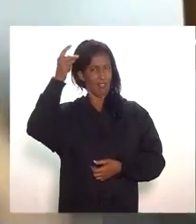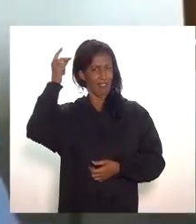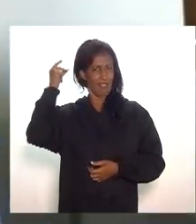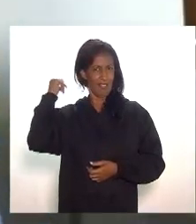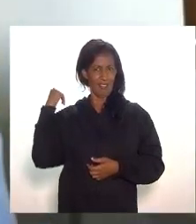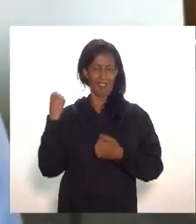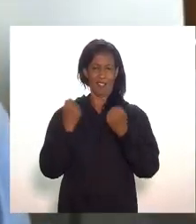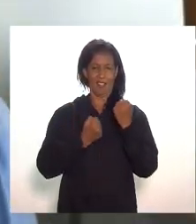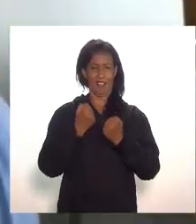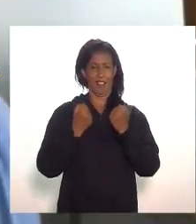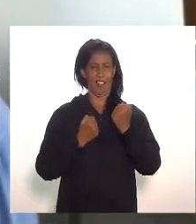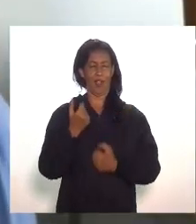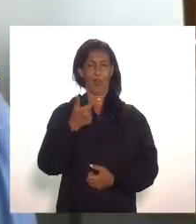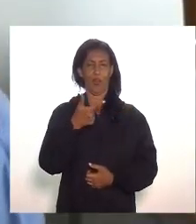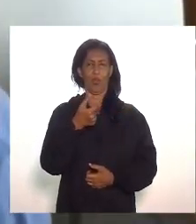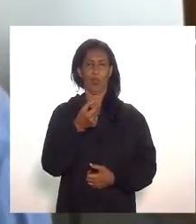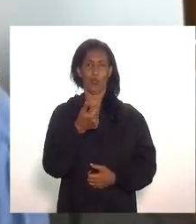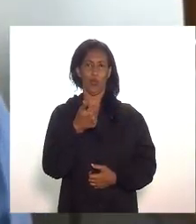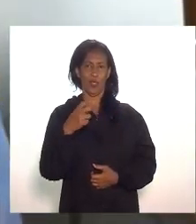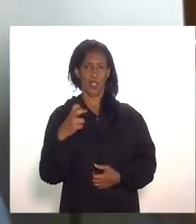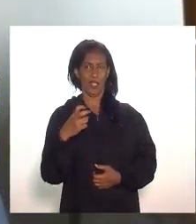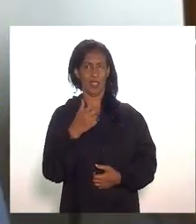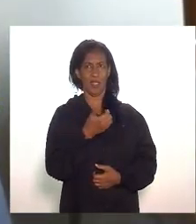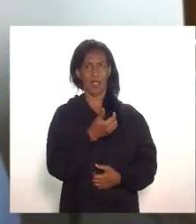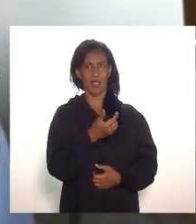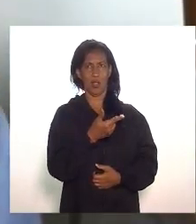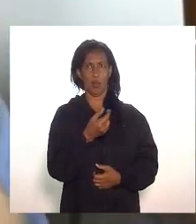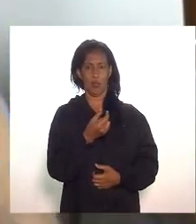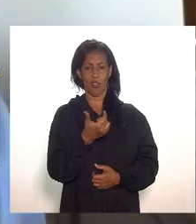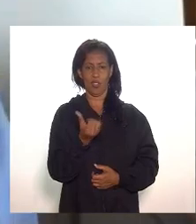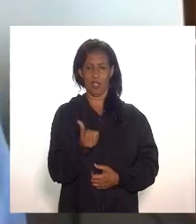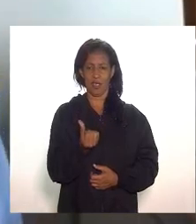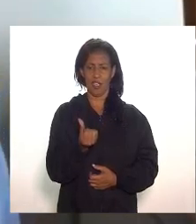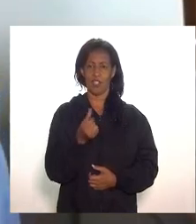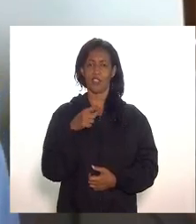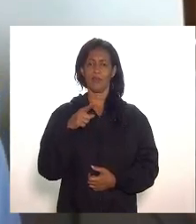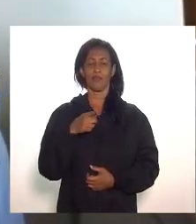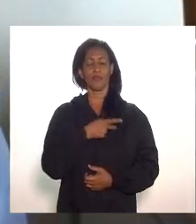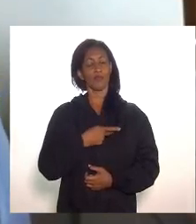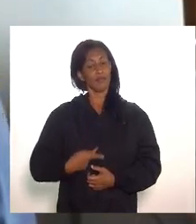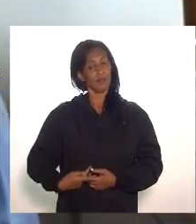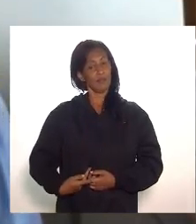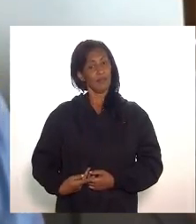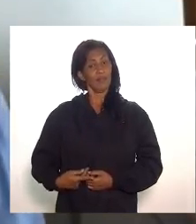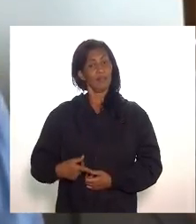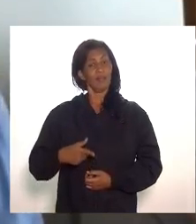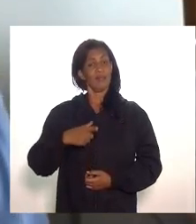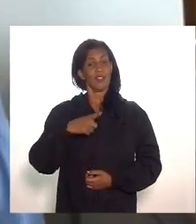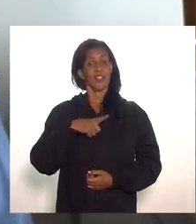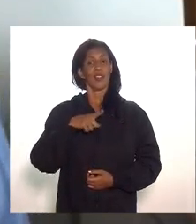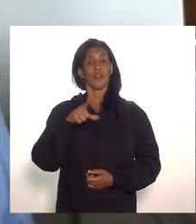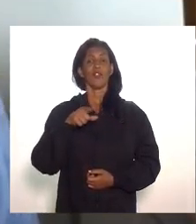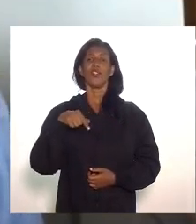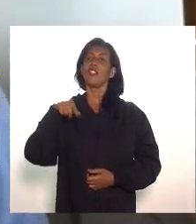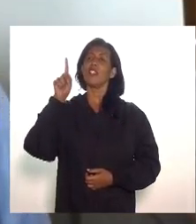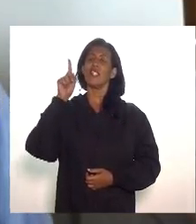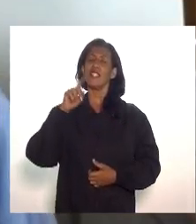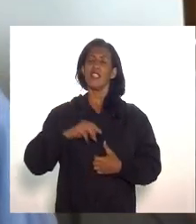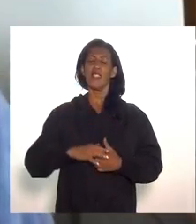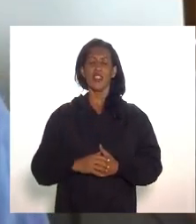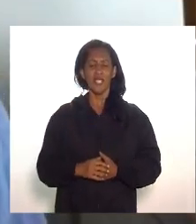de 2015, 2016, Vossa Excelência ia fazer a sua vistoria